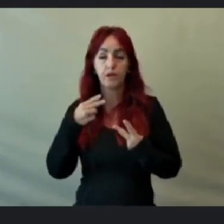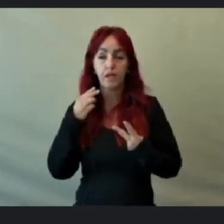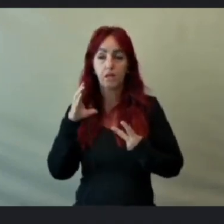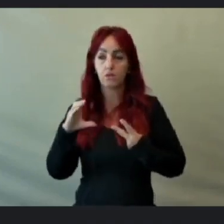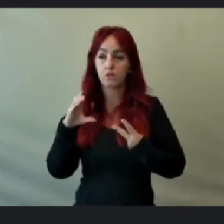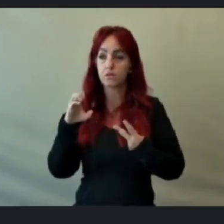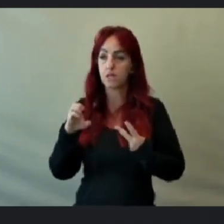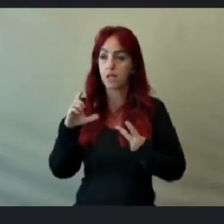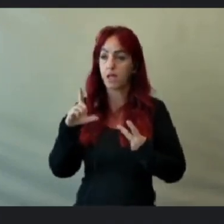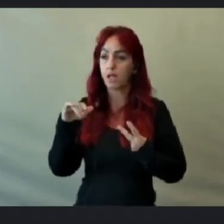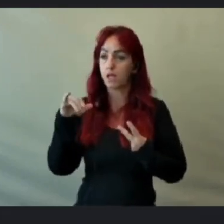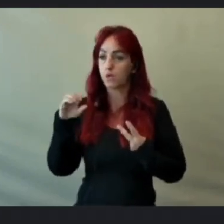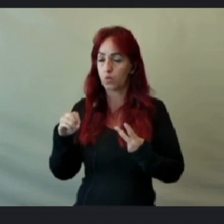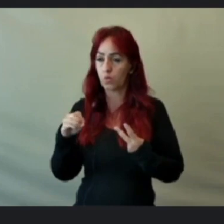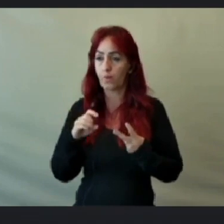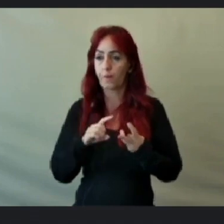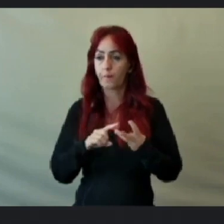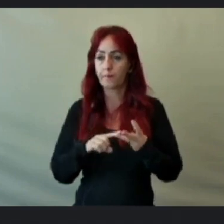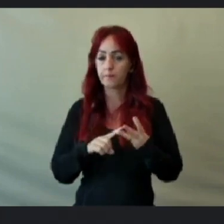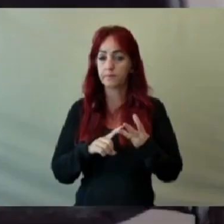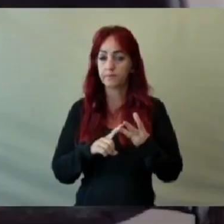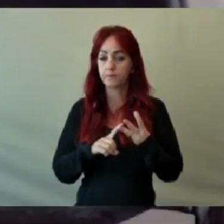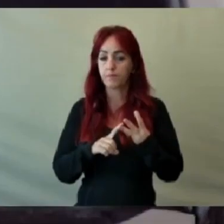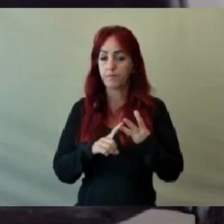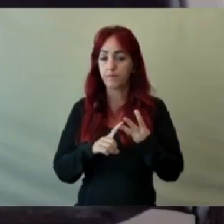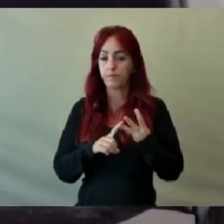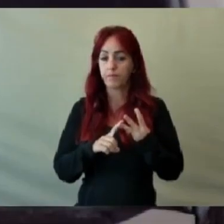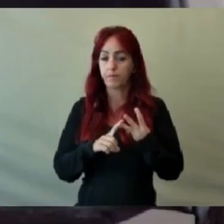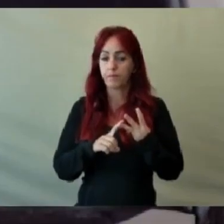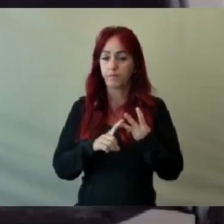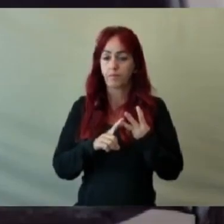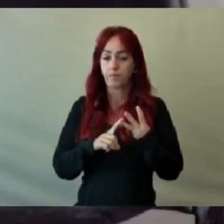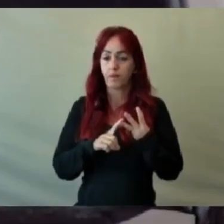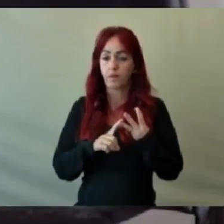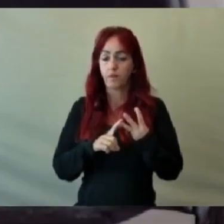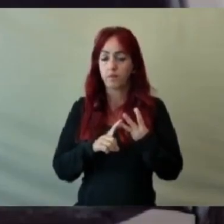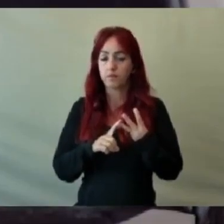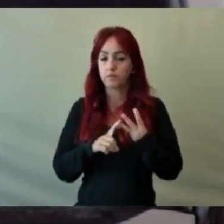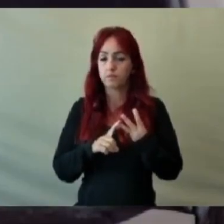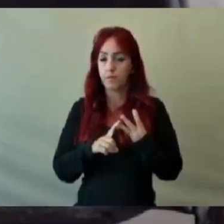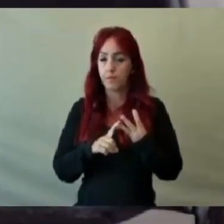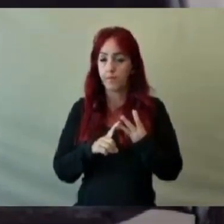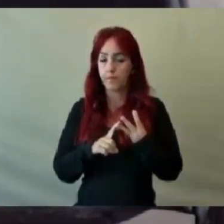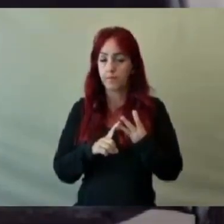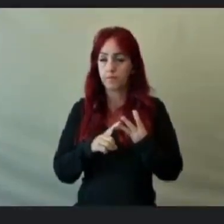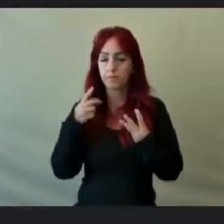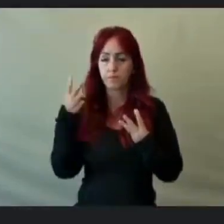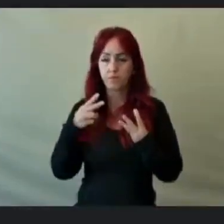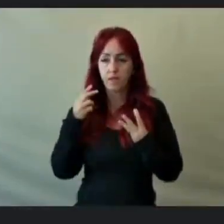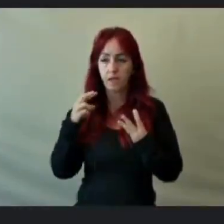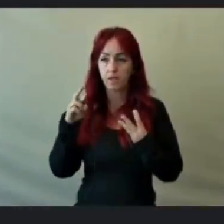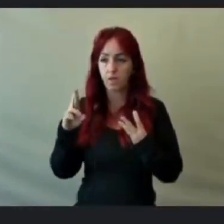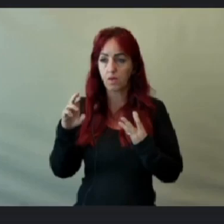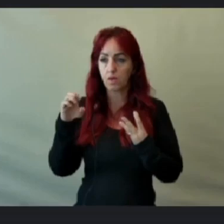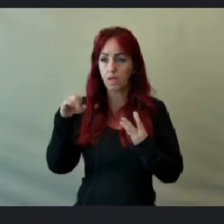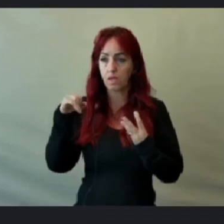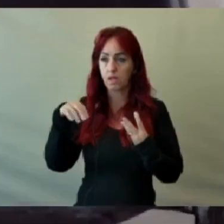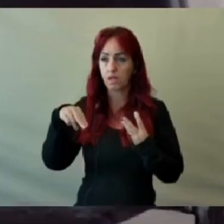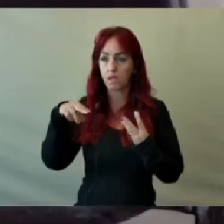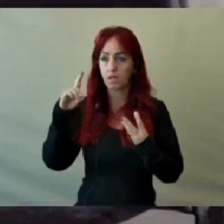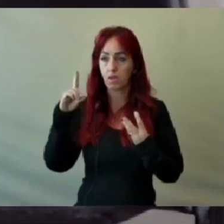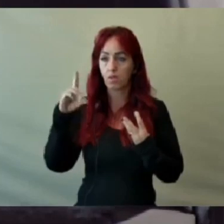requerimento da nova vereadora Cida Falabella. Como vota, vereador Reinaldo Gomes. Com requerimento.